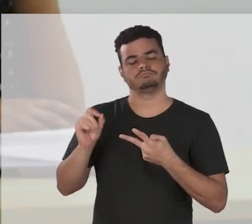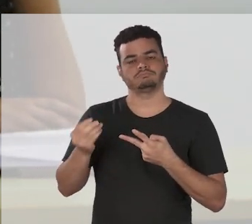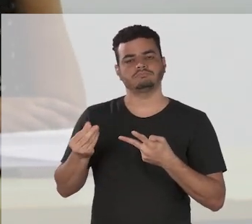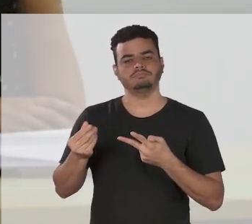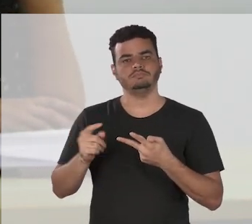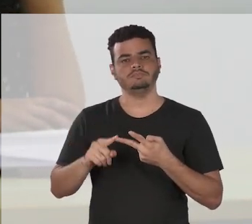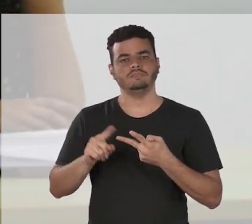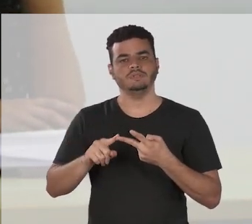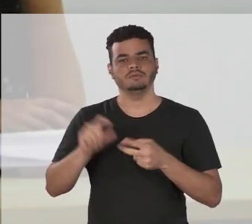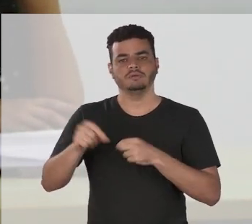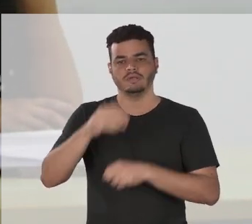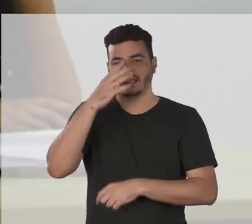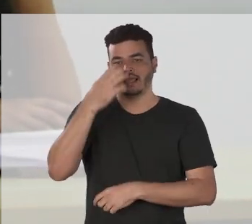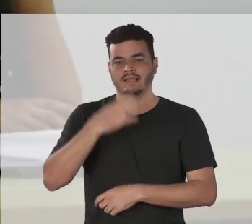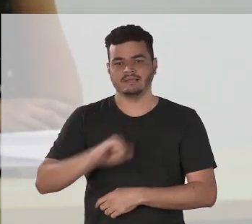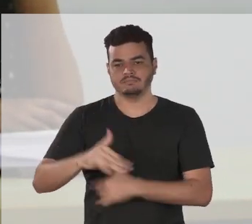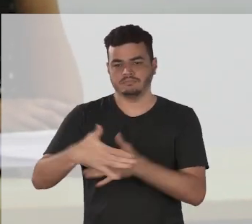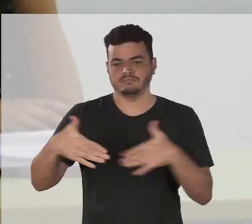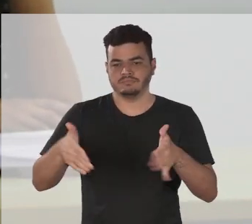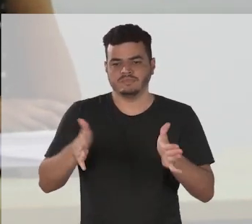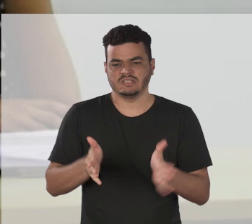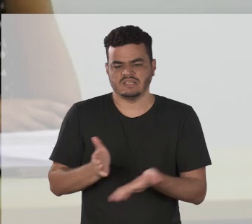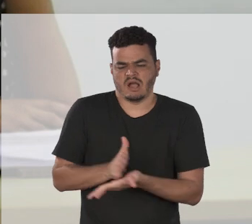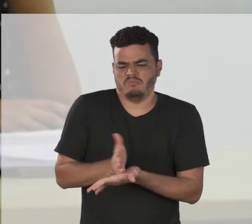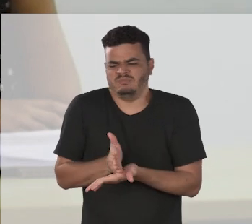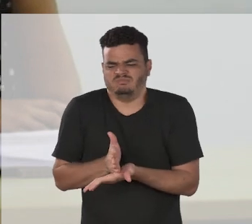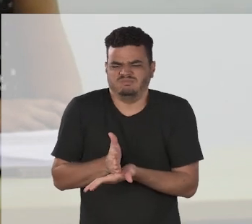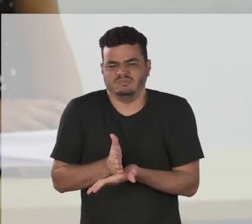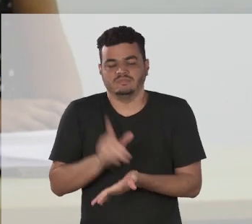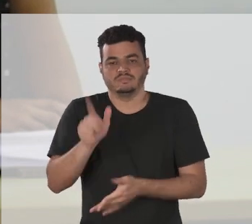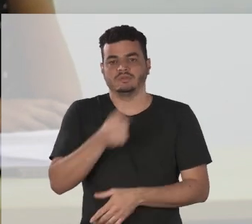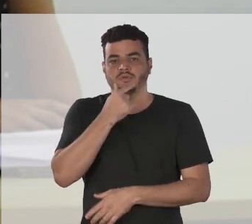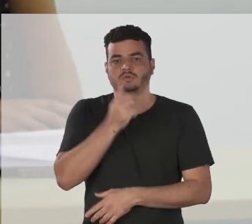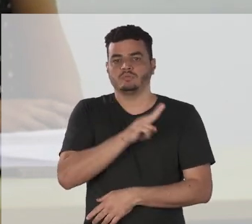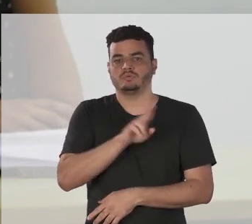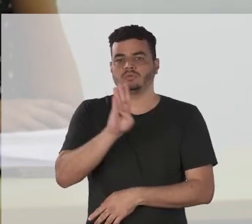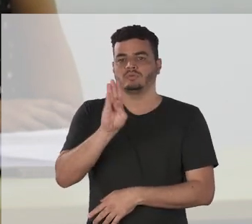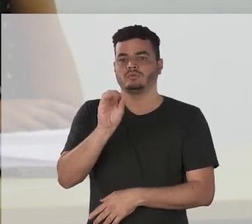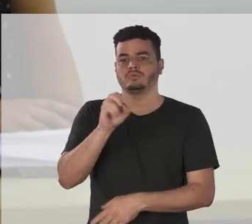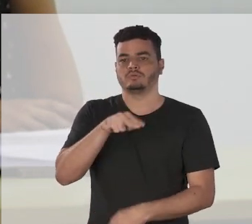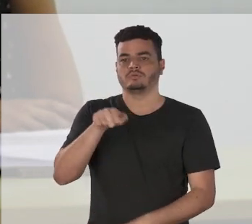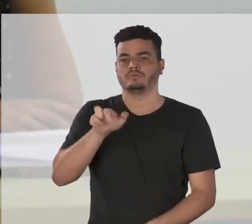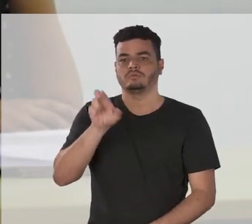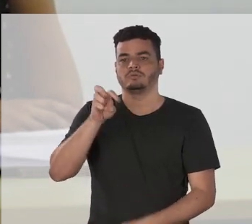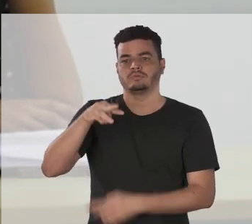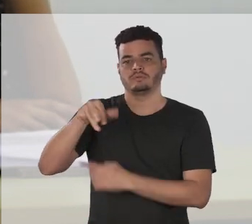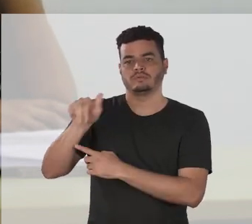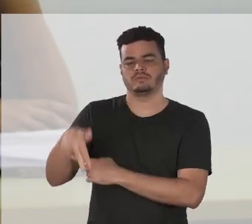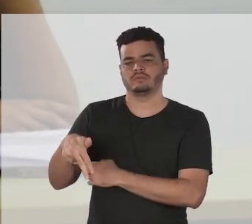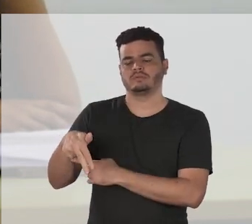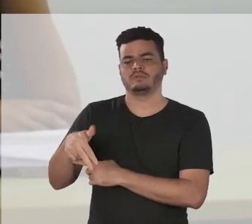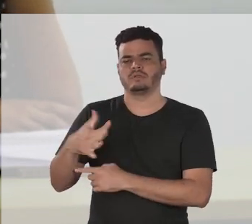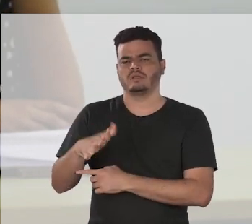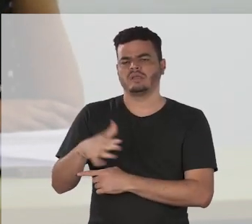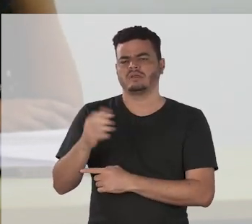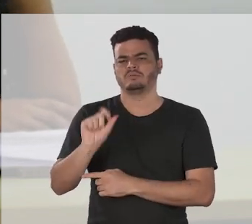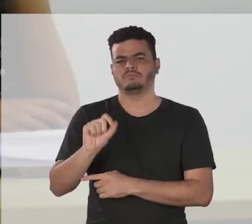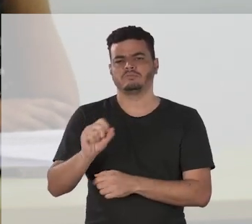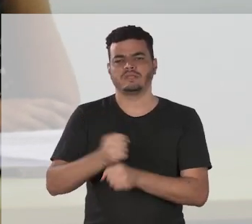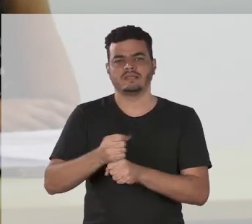que é um elefante ocupa muito espaço. Quem escreveu foi o Bannerman nos anos